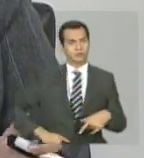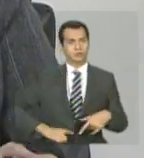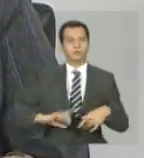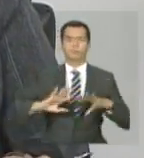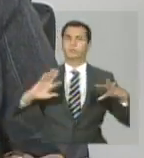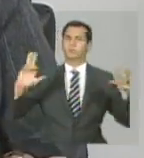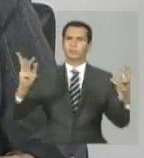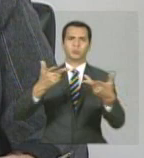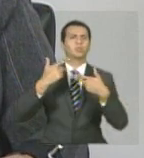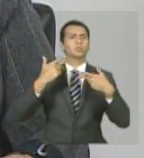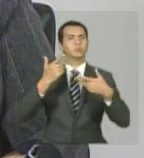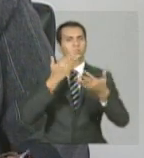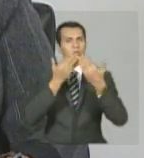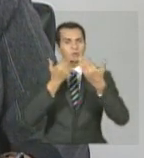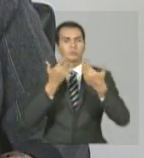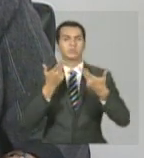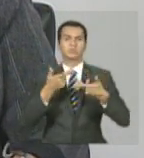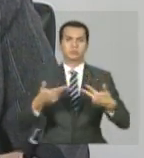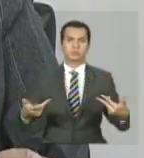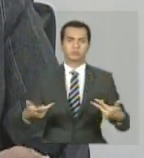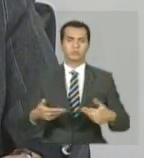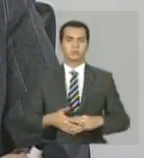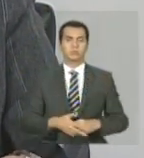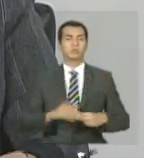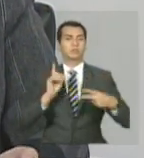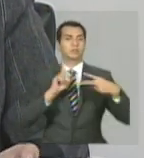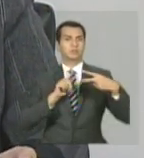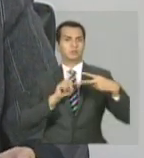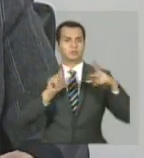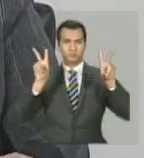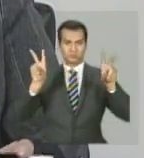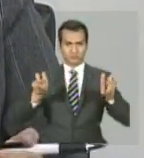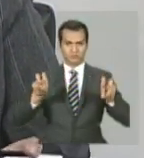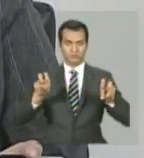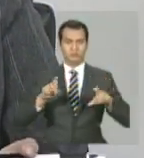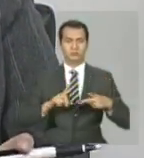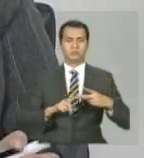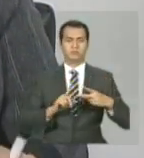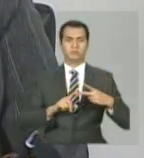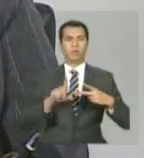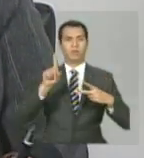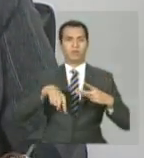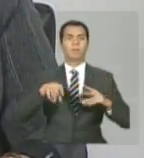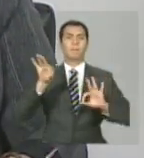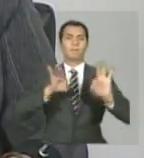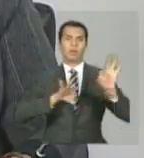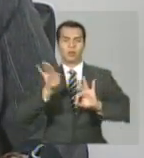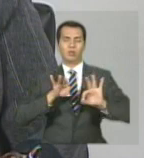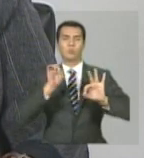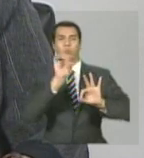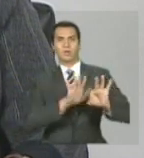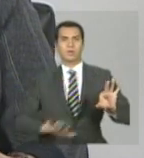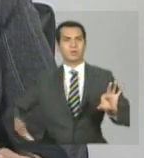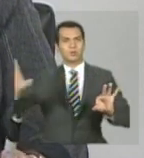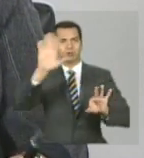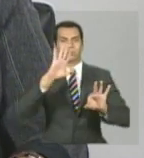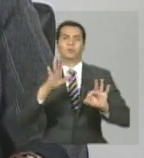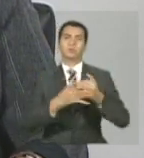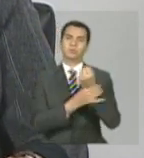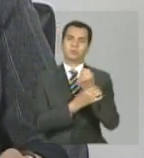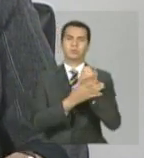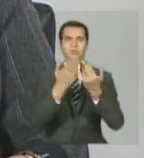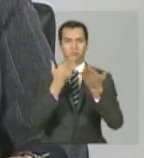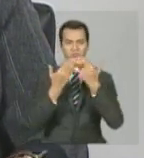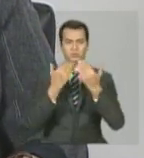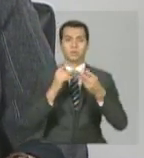da perspectiva de soberania e segurança alimentar. O segundo eixo vai tratar do Plano Nacional de Segurança Alimentar. E o